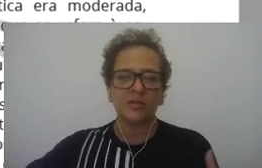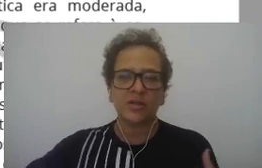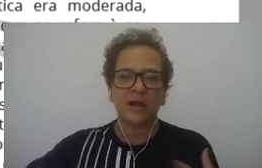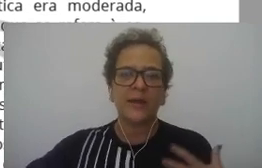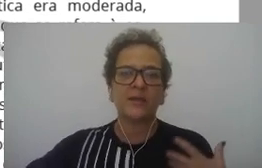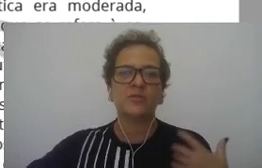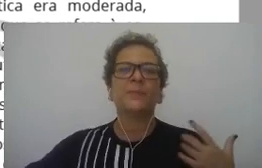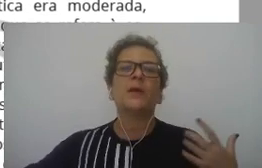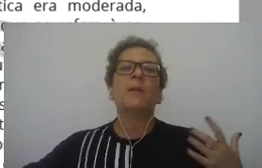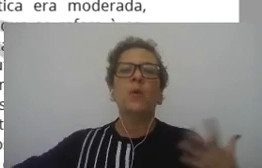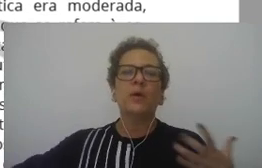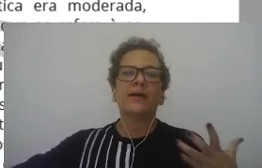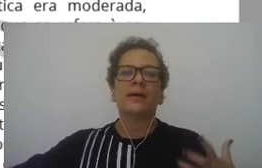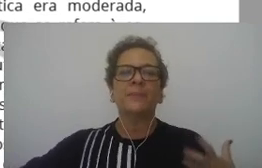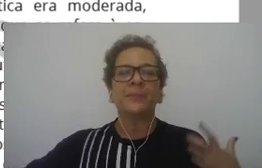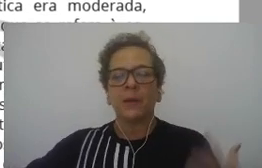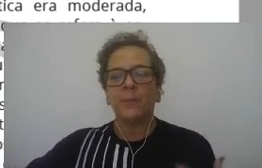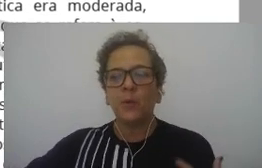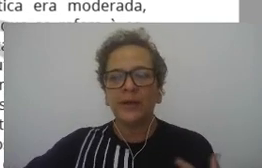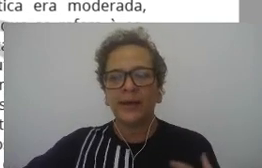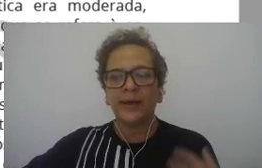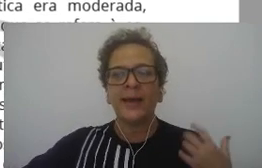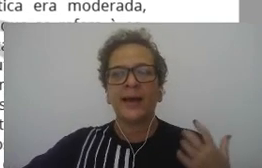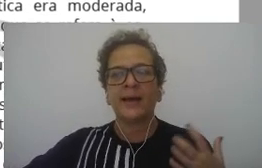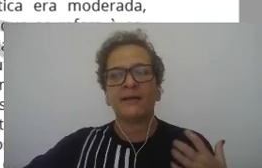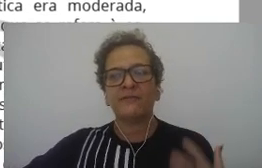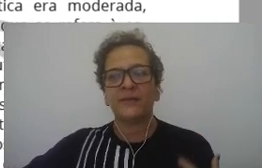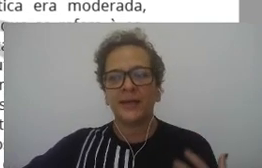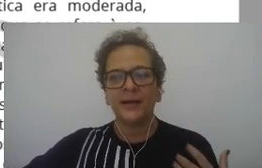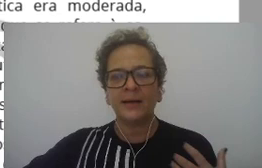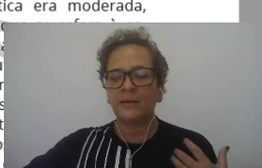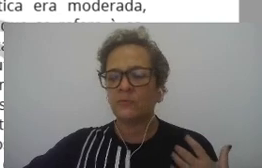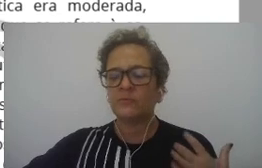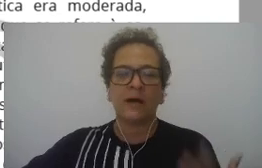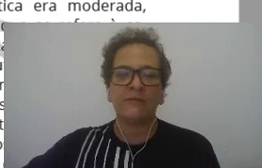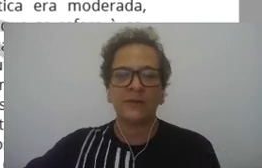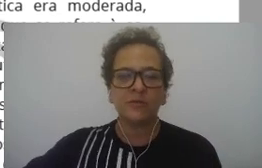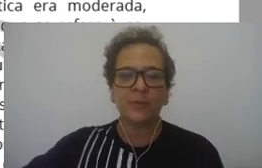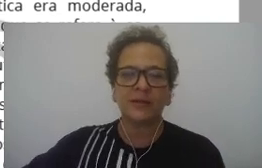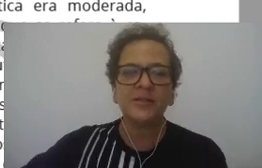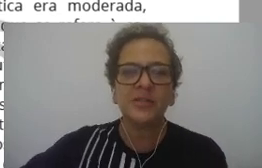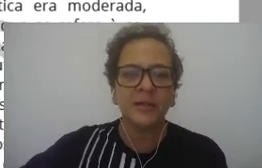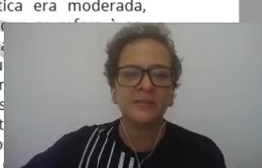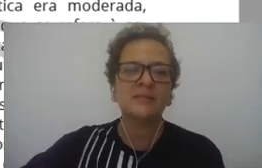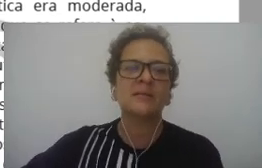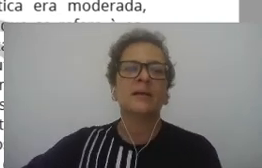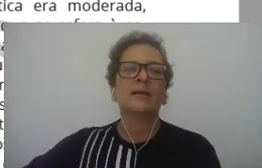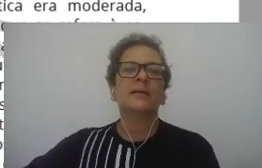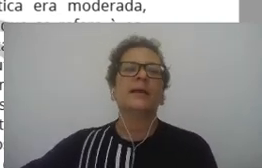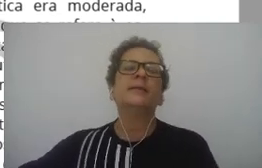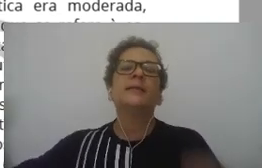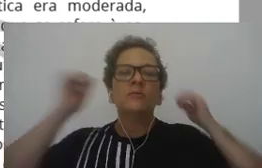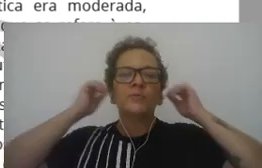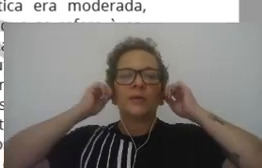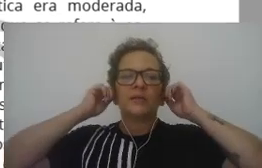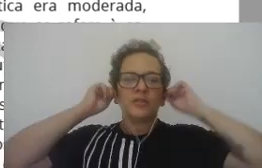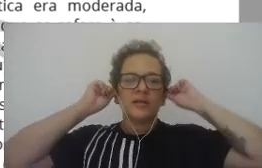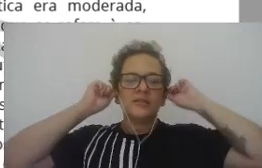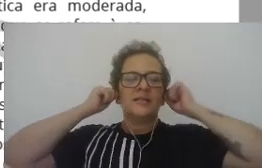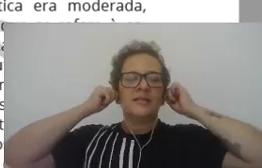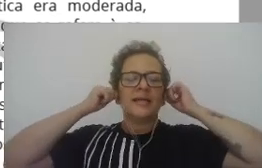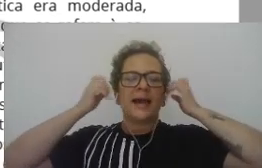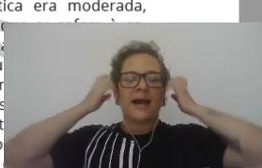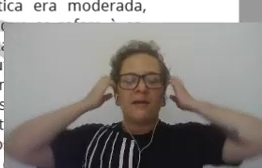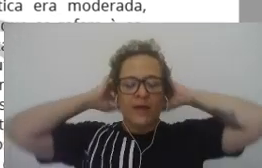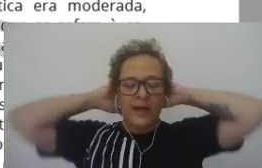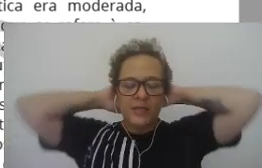interferências logicamente porque porque a havia havia os protestantes né então os